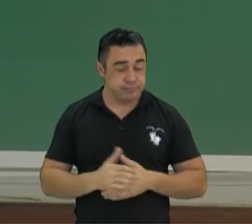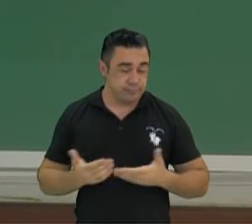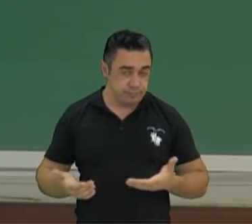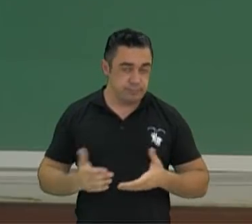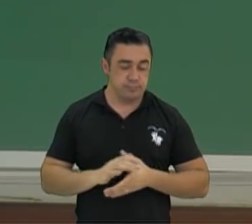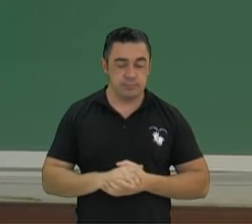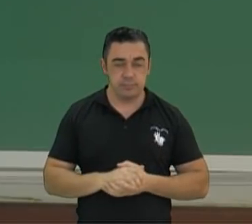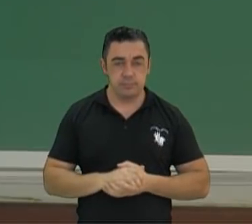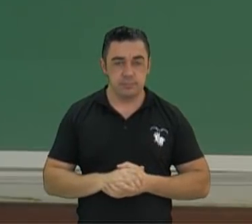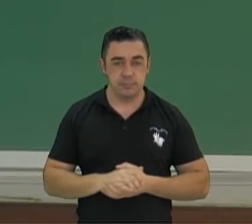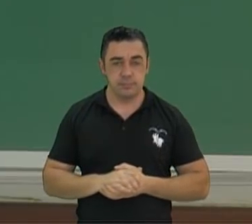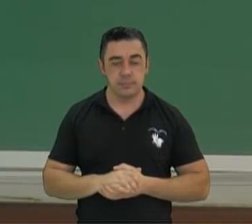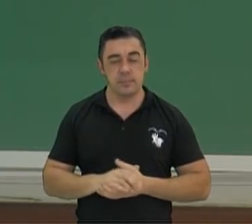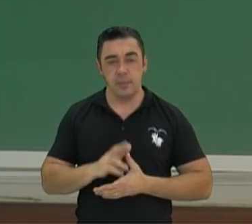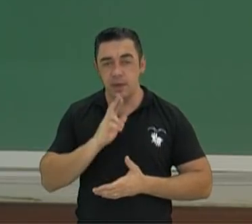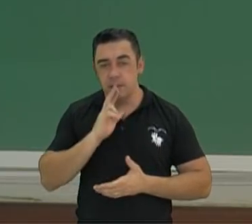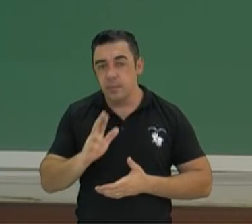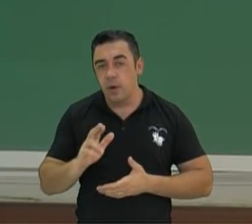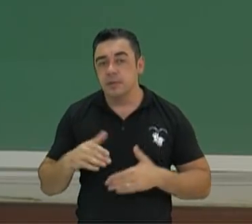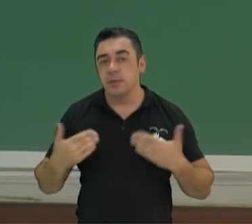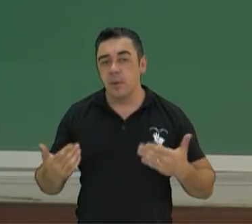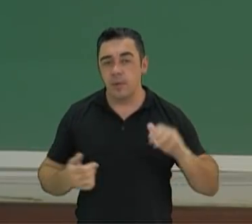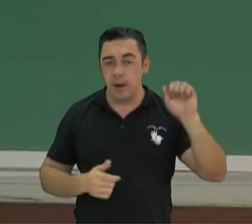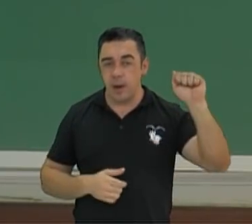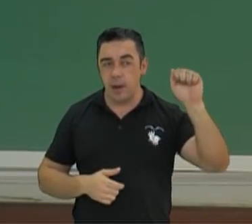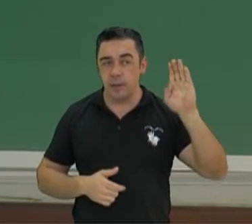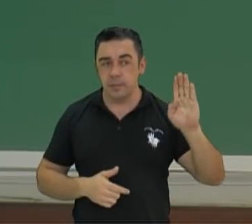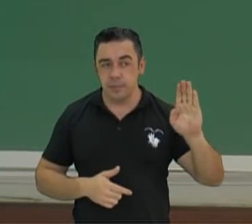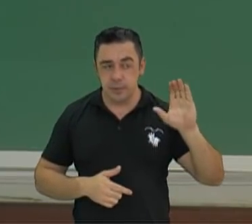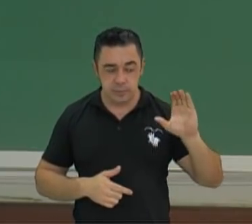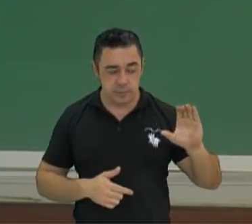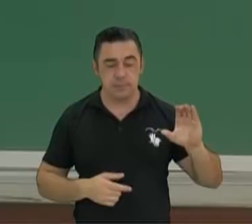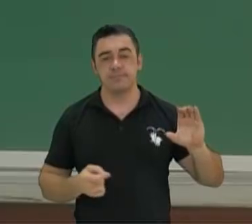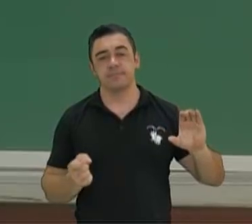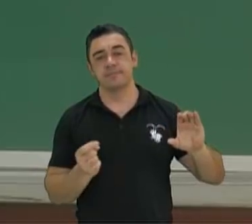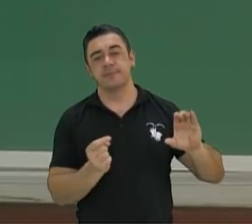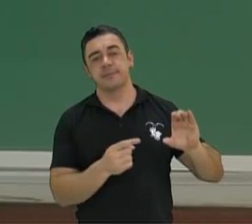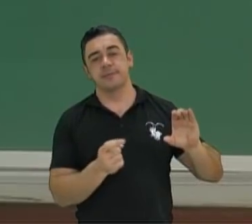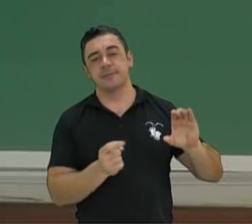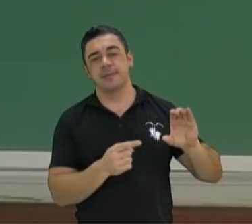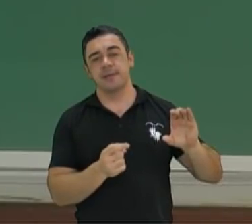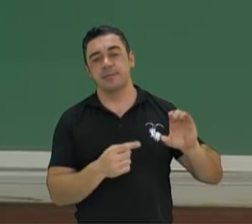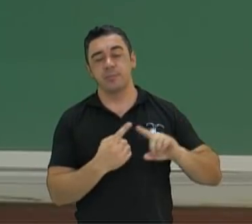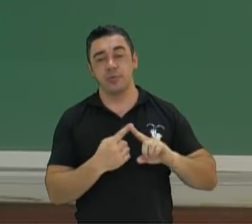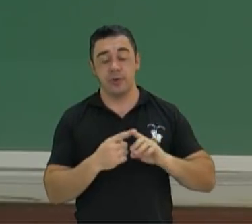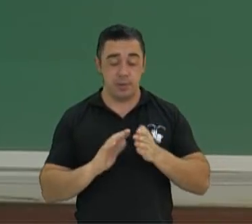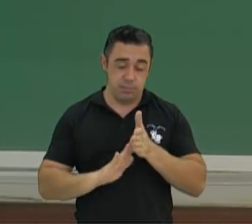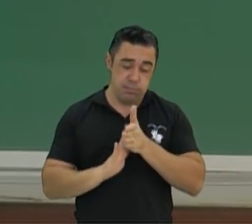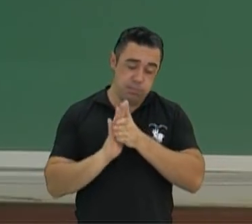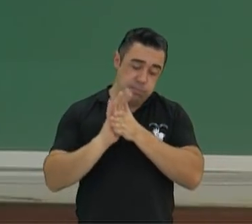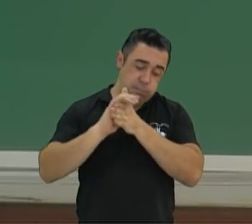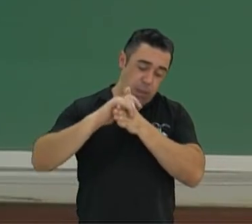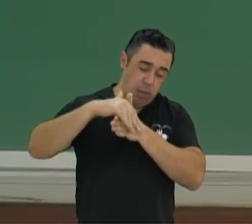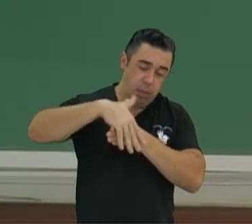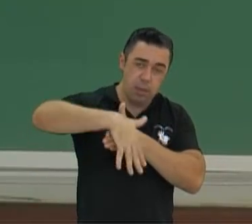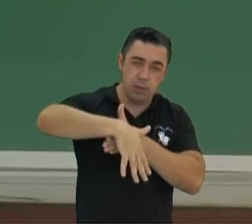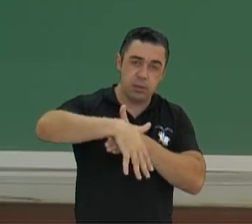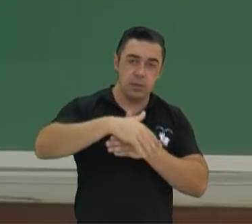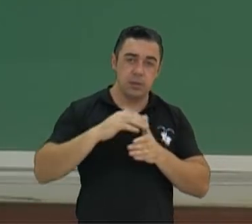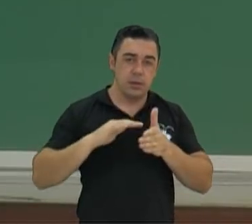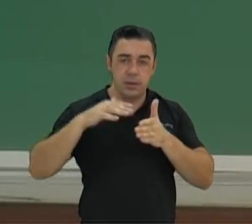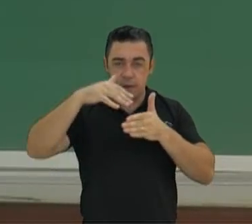do porta-sabonete. Então, qual das alternativas é a correta? A letra C, porque o líquido ele não caberá